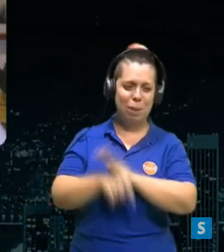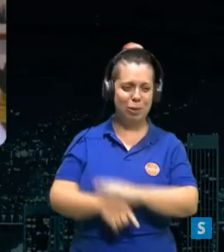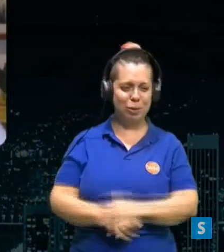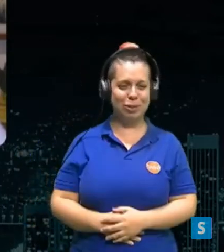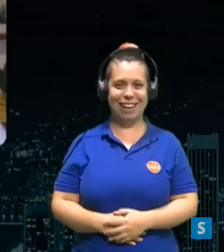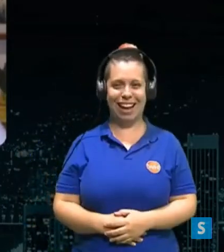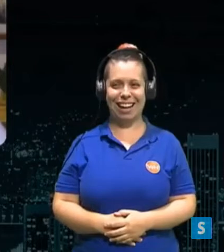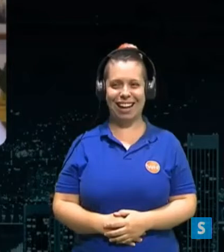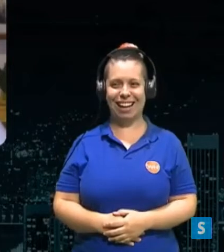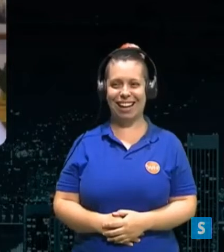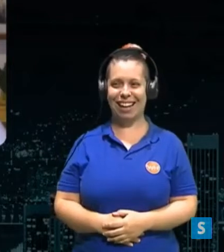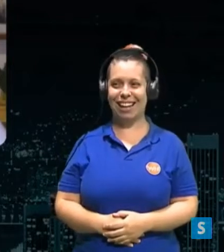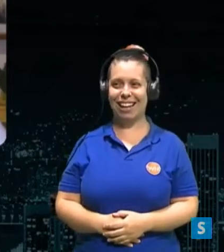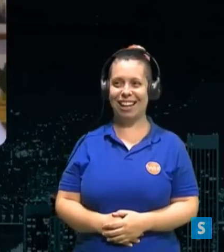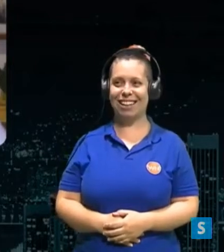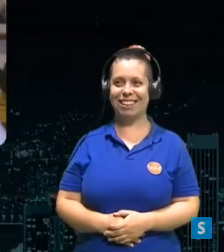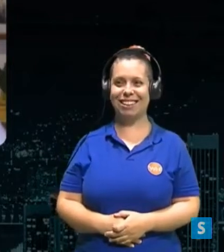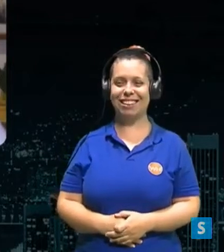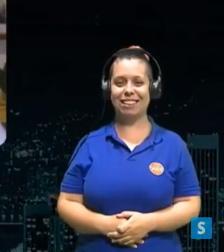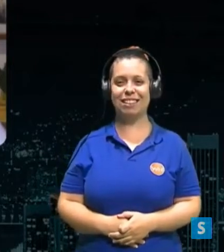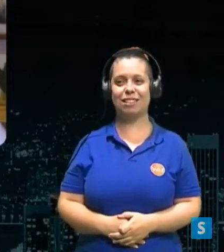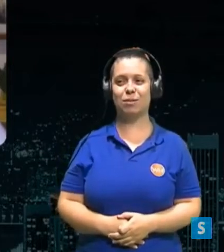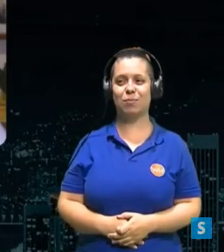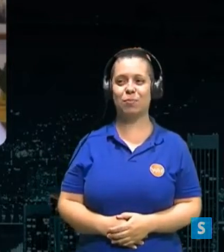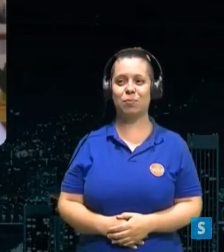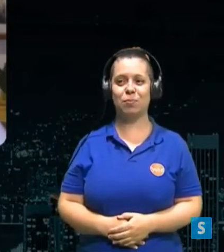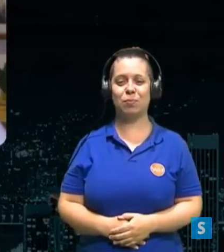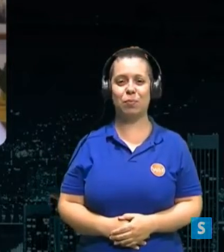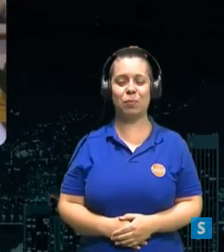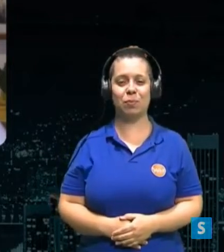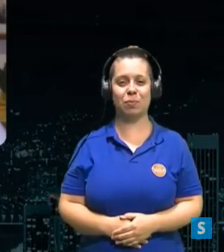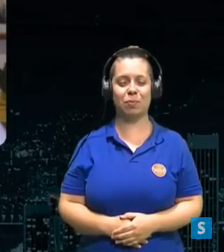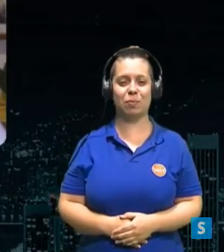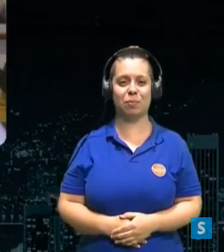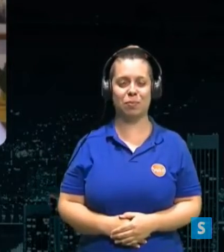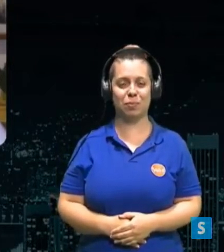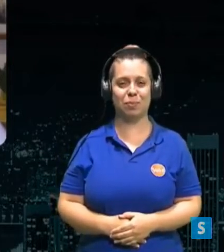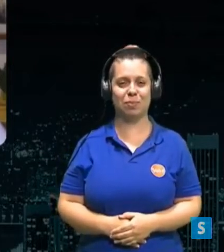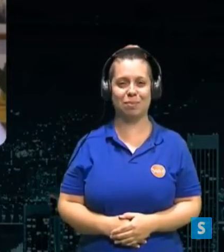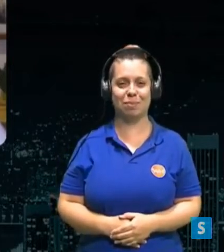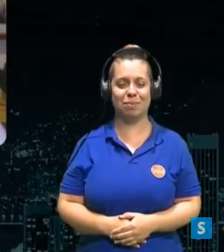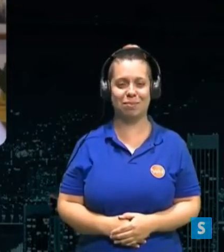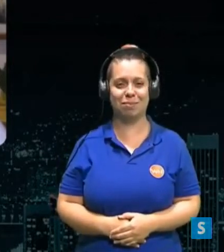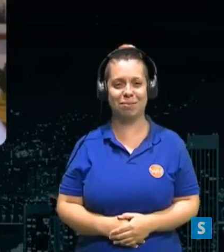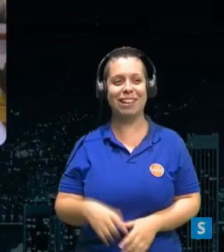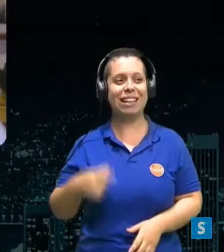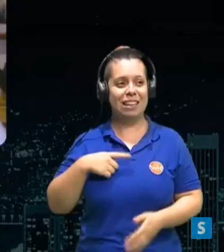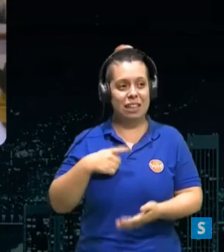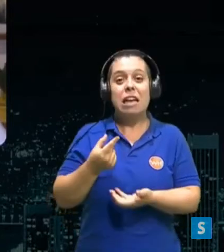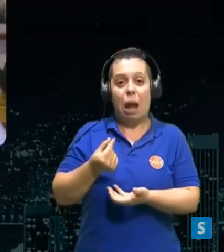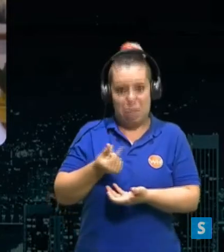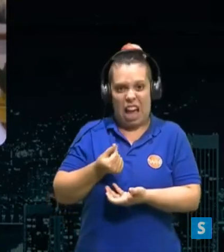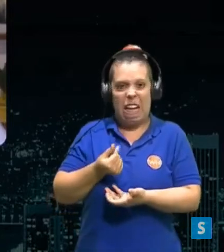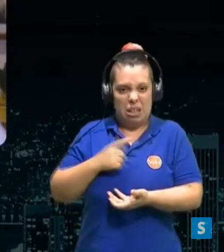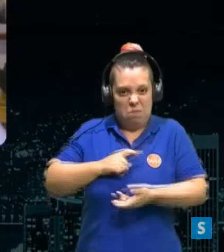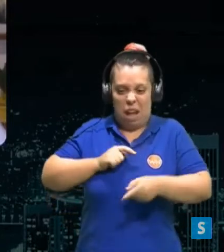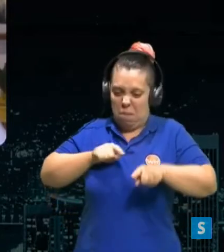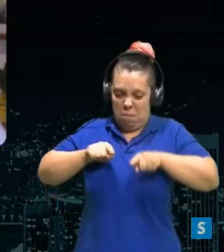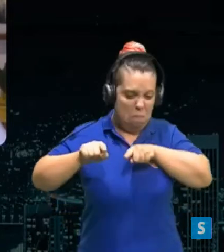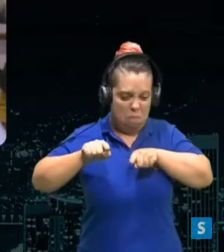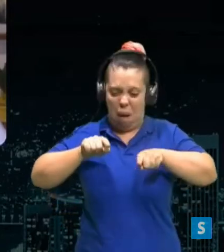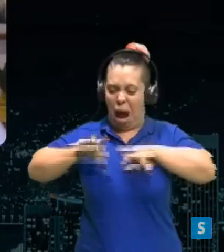entendeu Eu acho que sim e a uma selvageria no capitalismo realmente